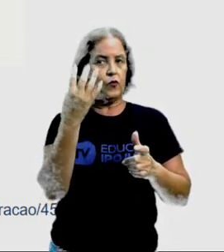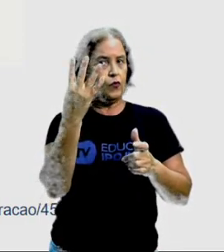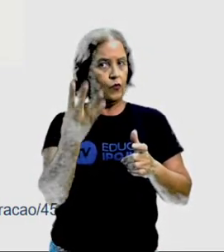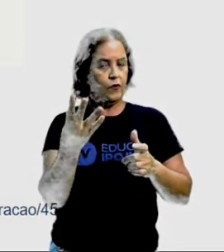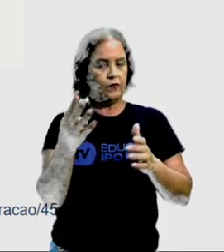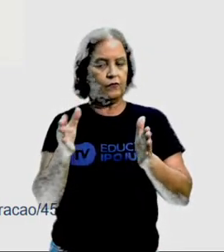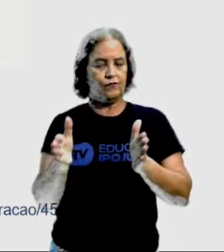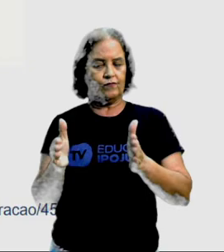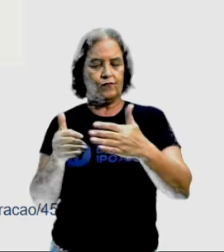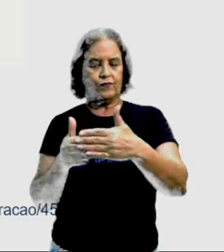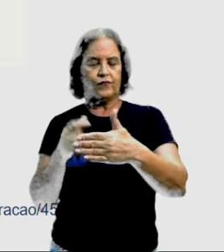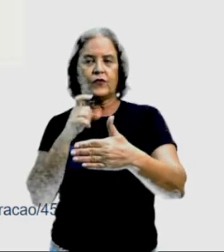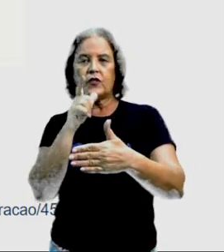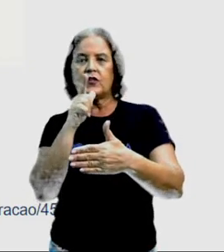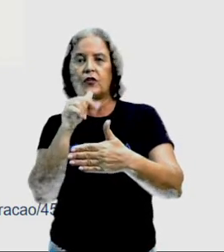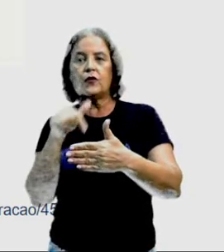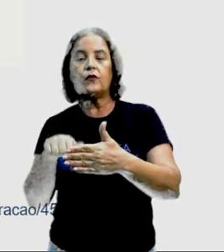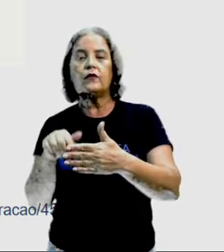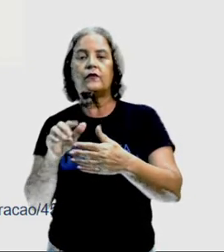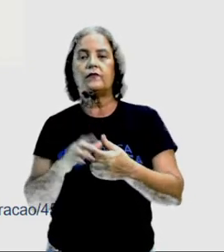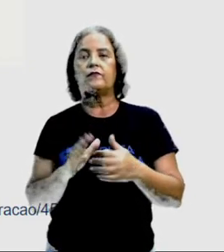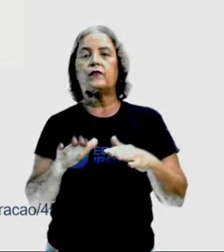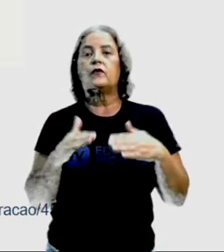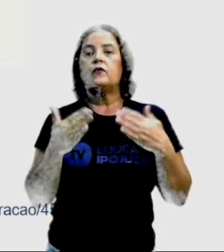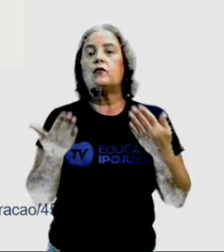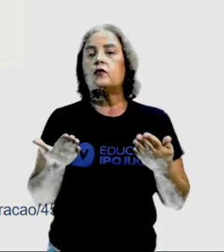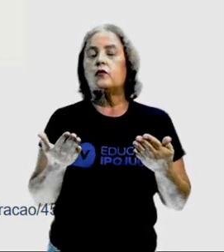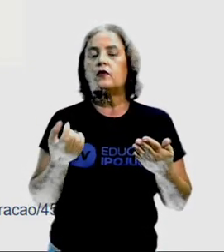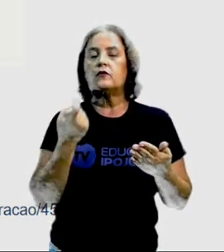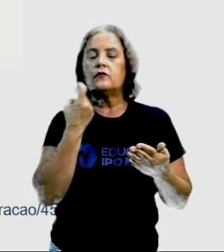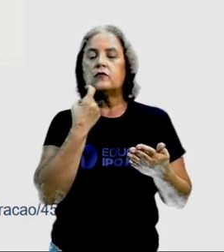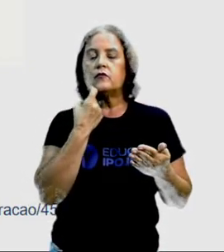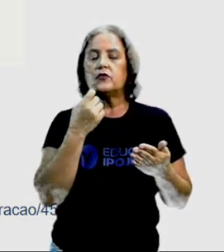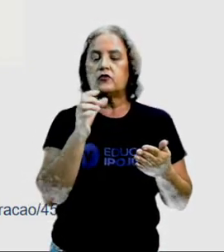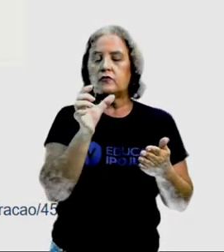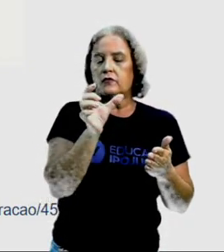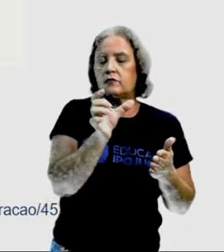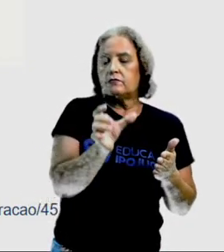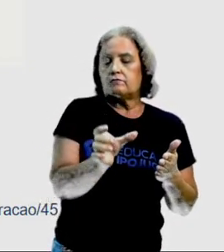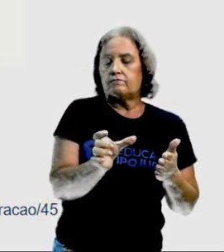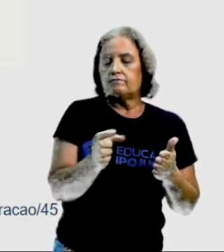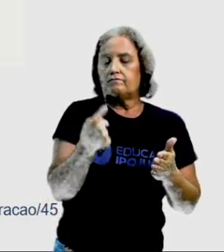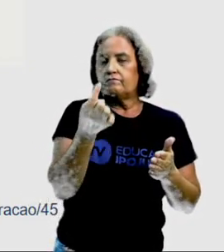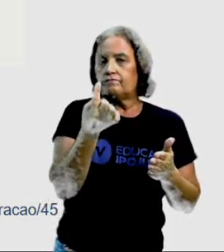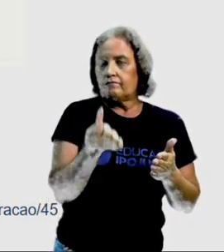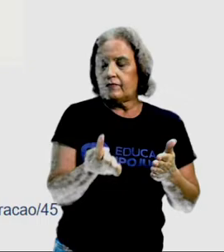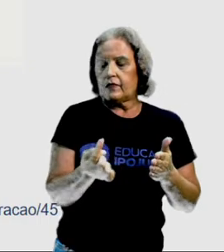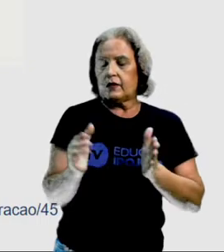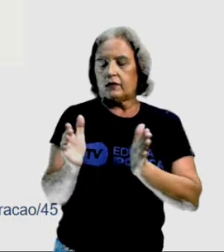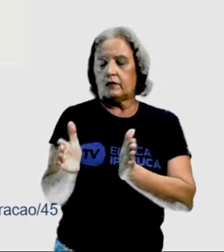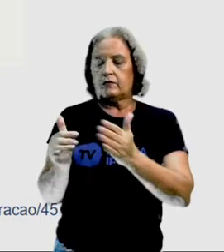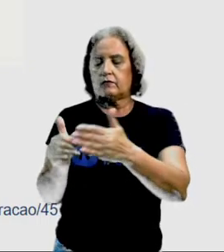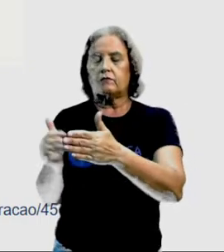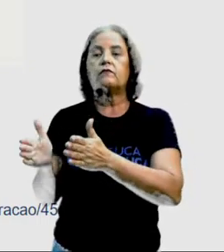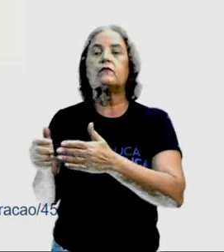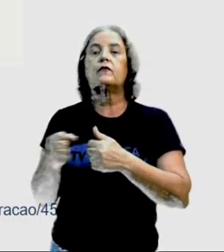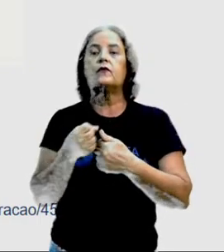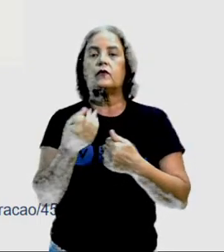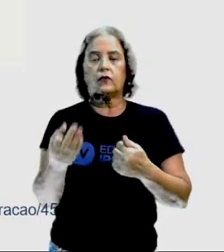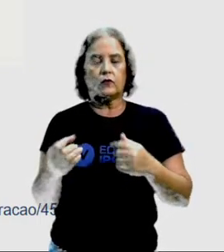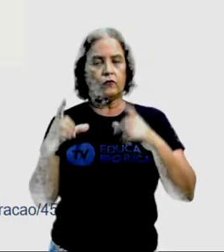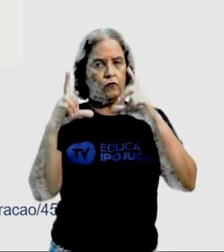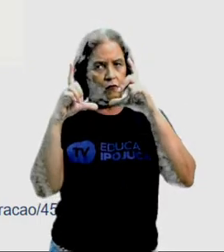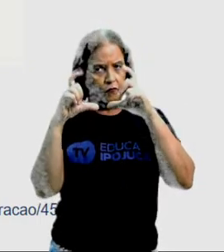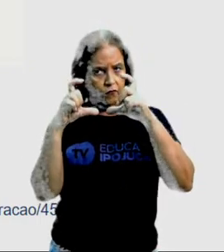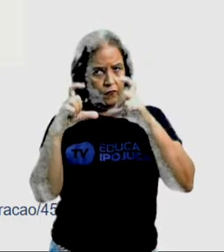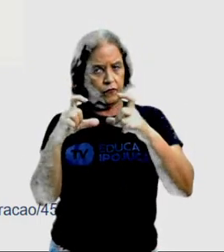aquários. Quantos peixes deverá ficar em partes iguais em cada aquário? Fotografa